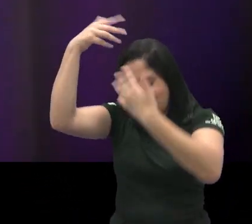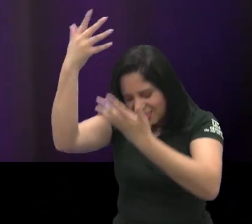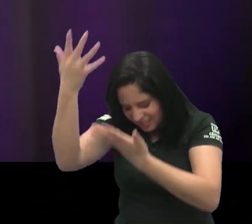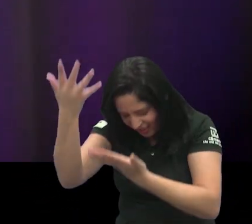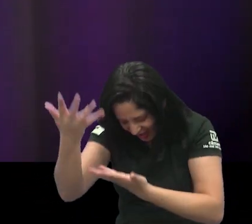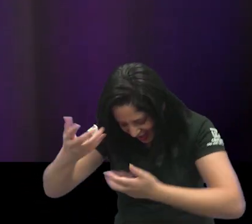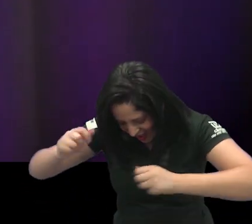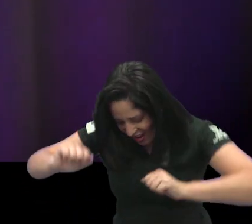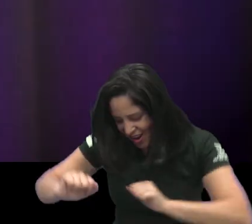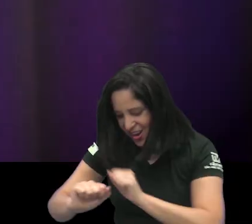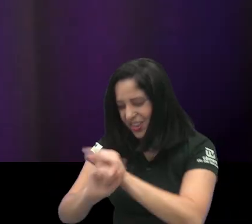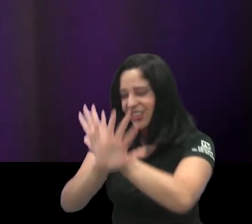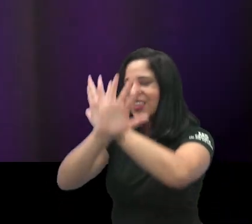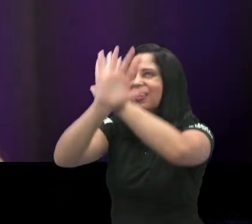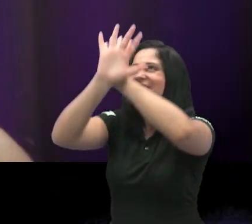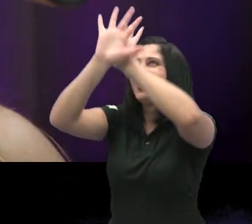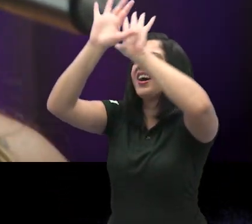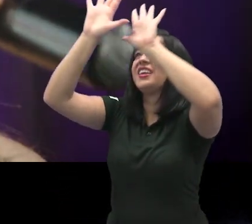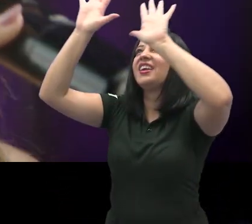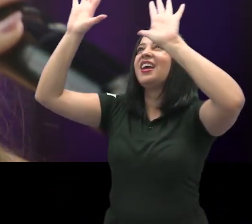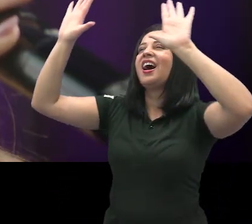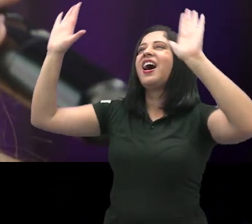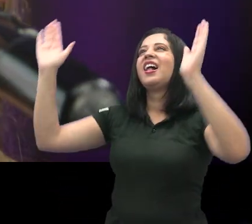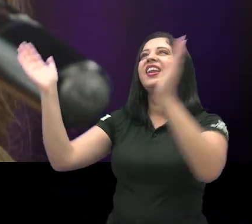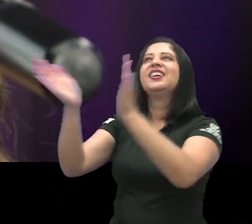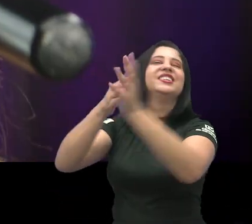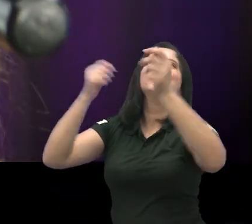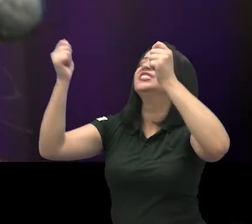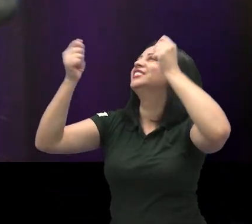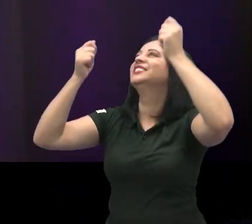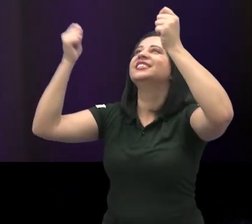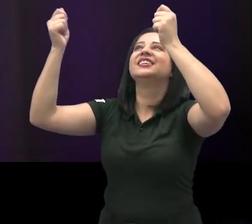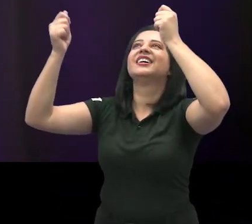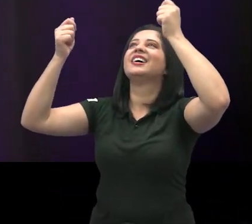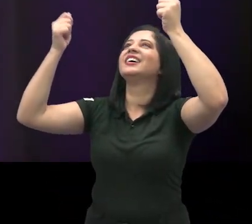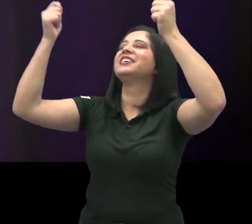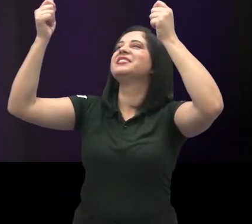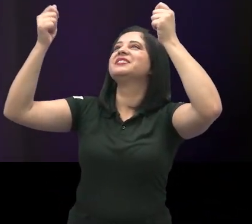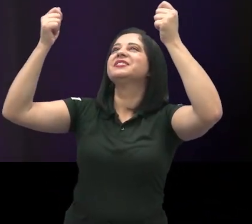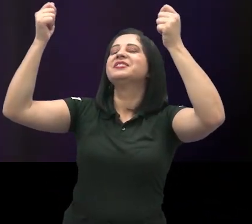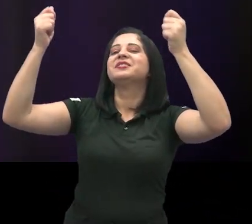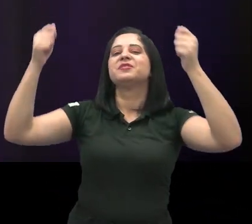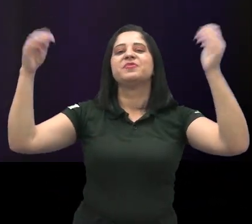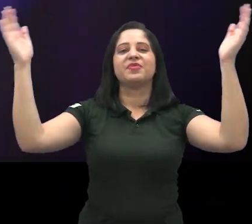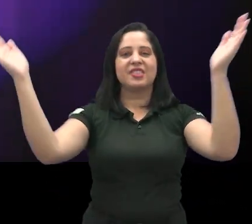e te render glória, aleluia,